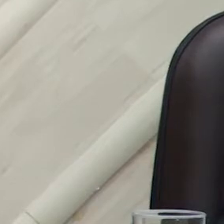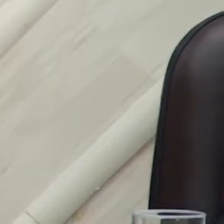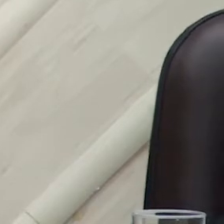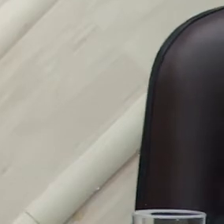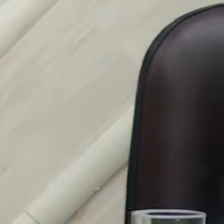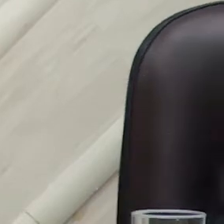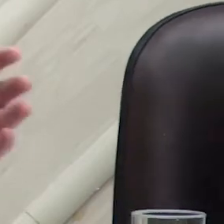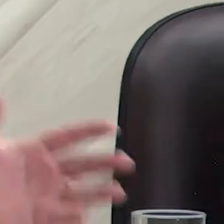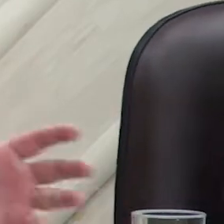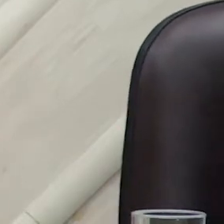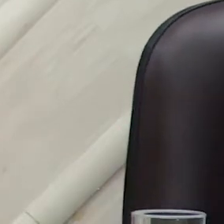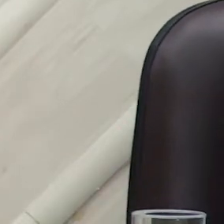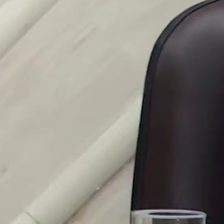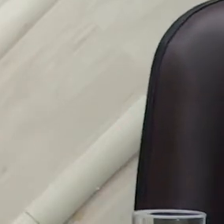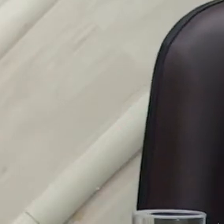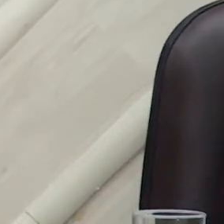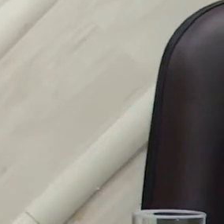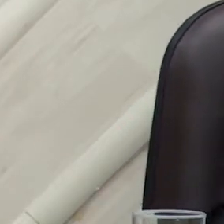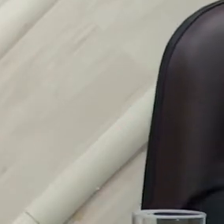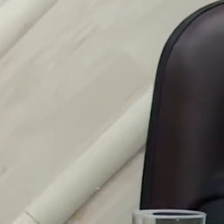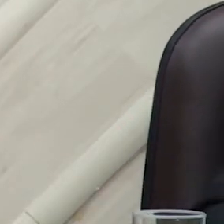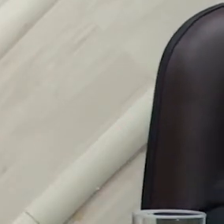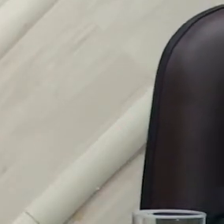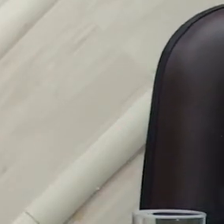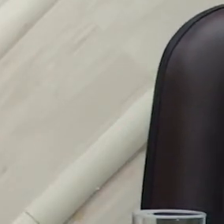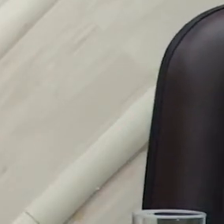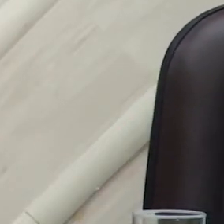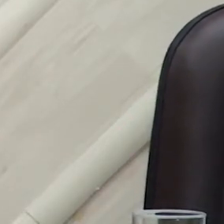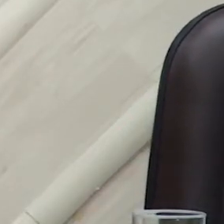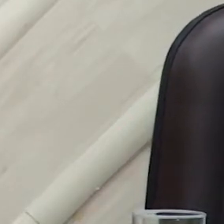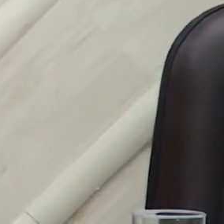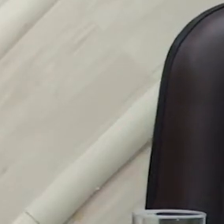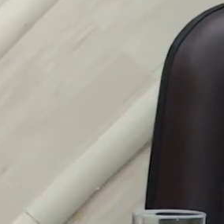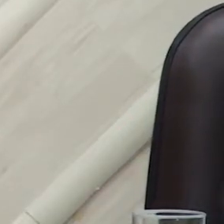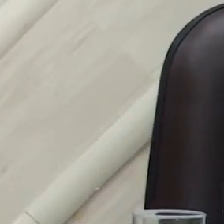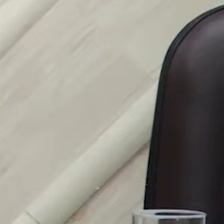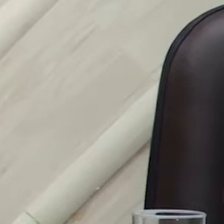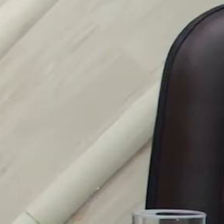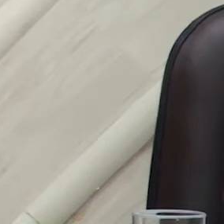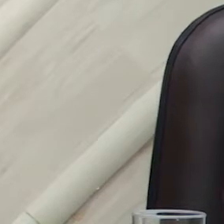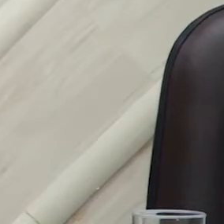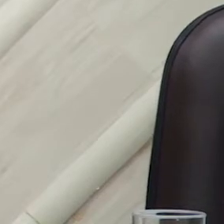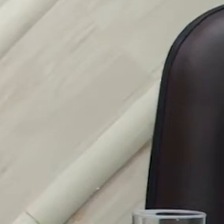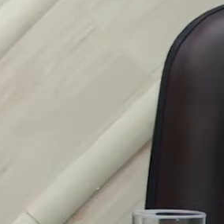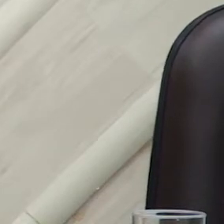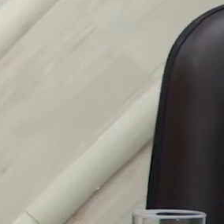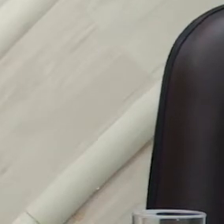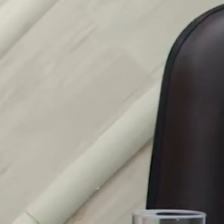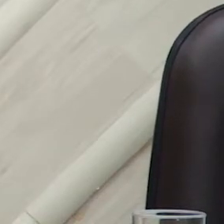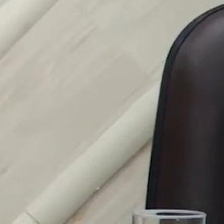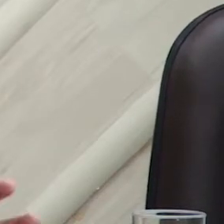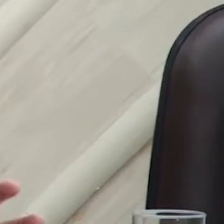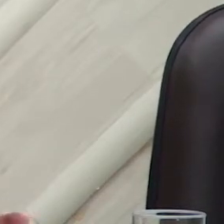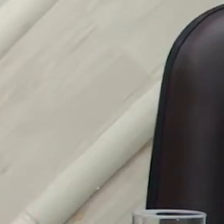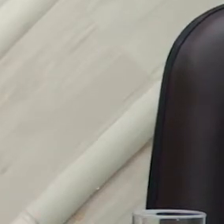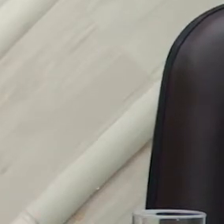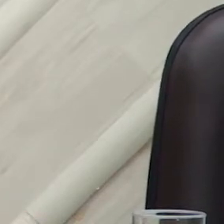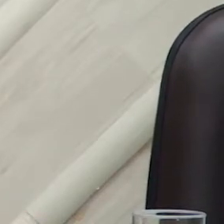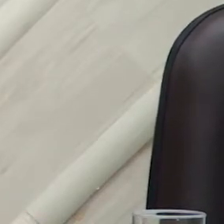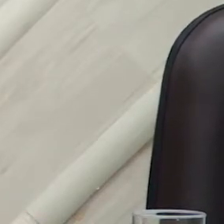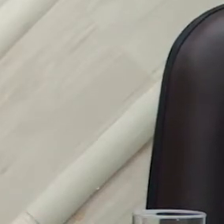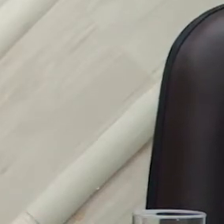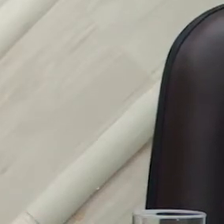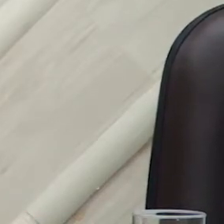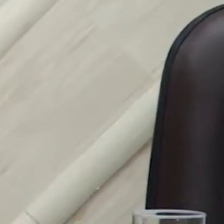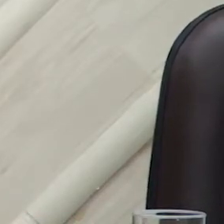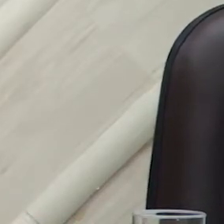e novos alentos buscando eficiência na gestão pública. E, desta forma, eu sairia daqui satisfeito e vou encerrar